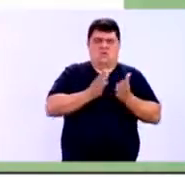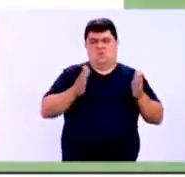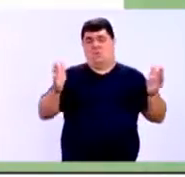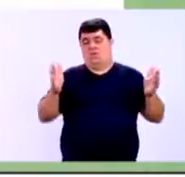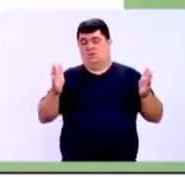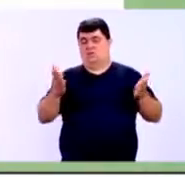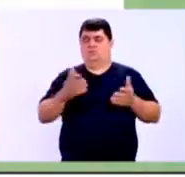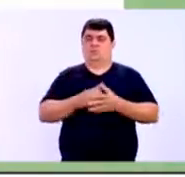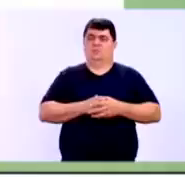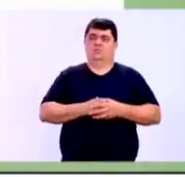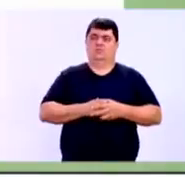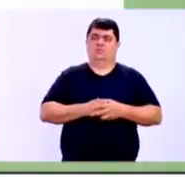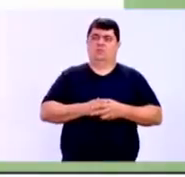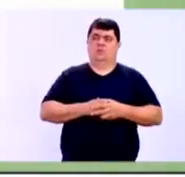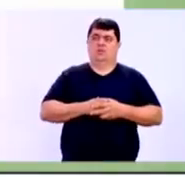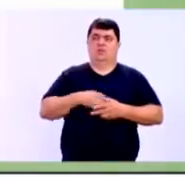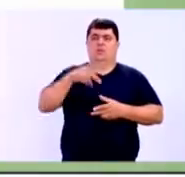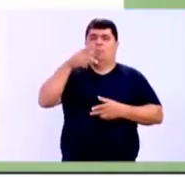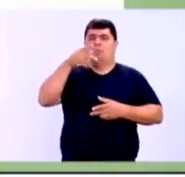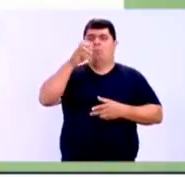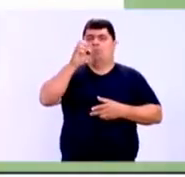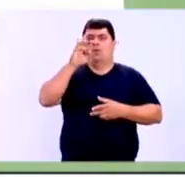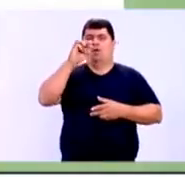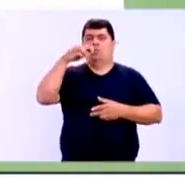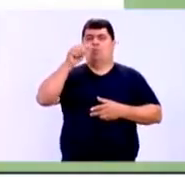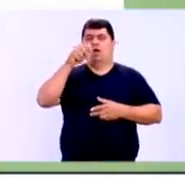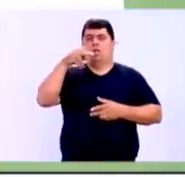empresas. E o inventário permanente?